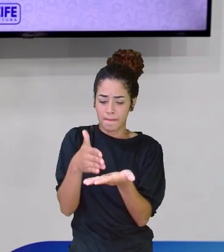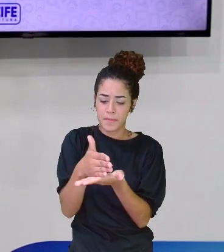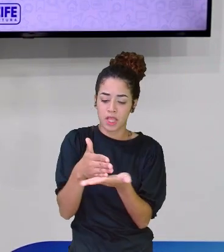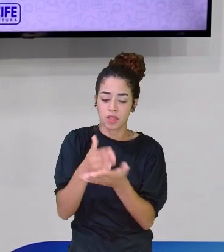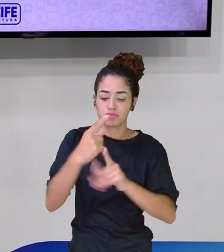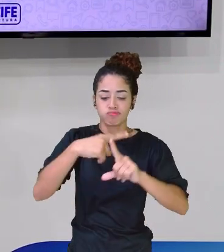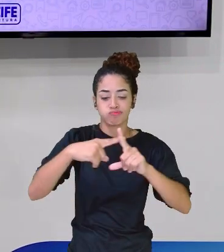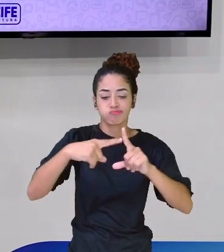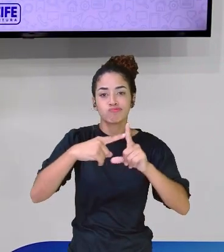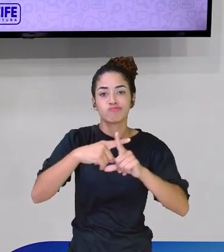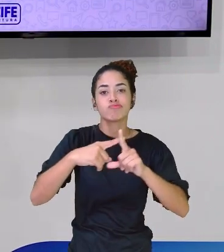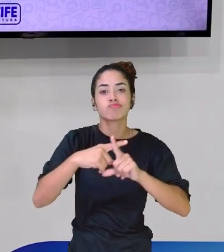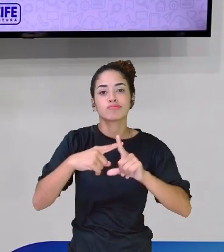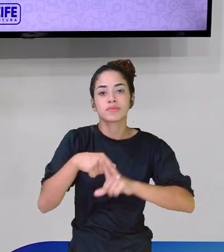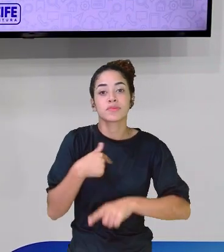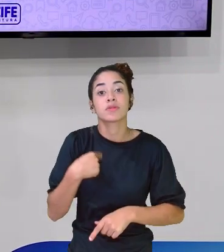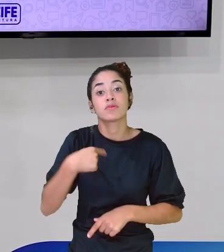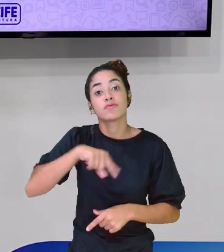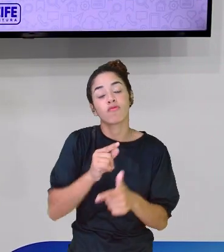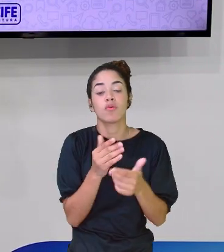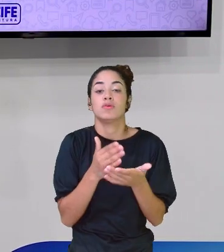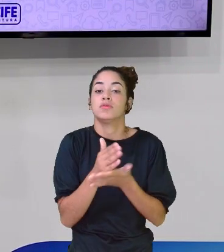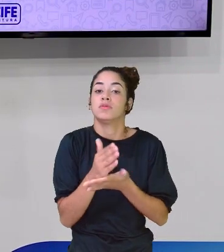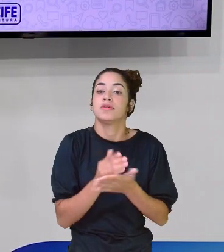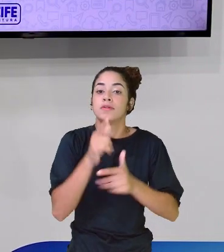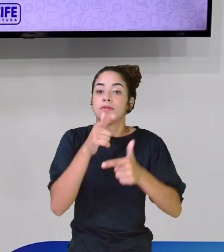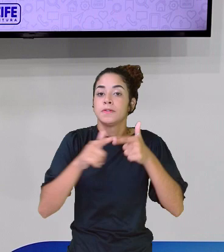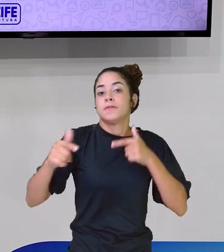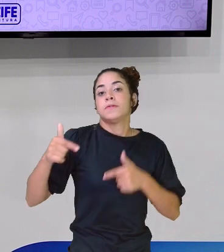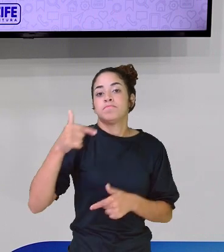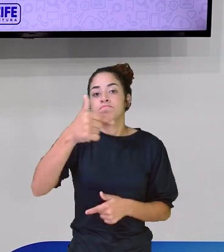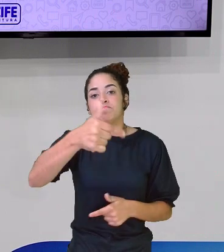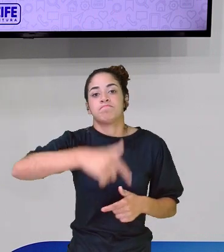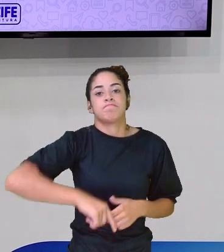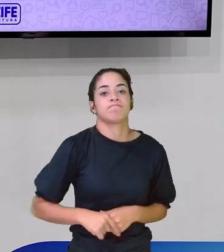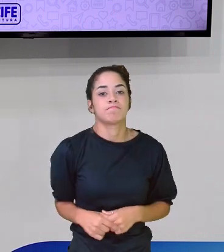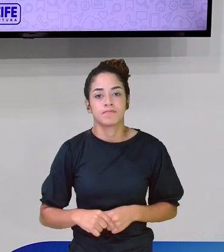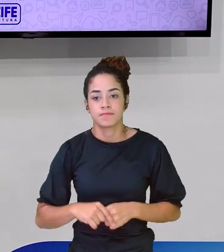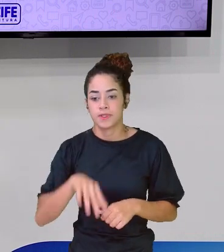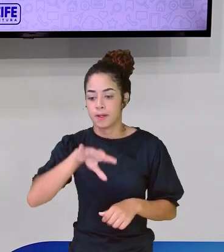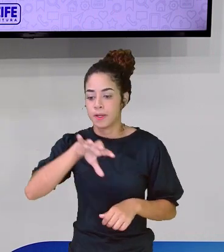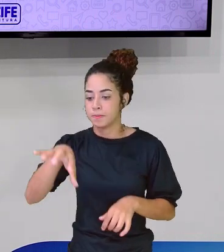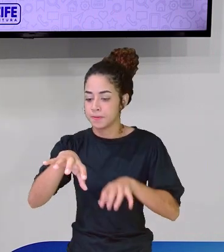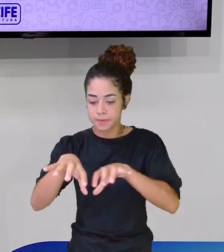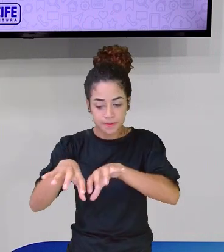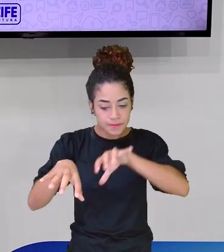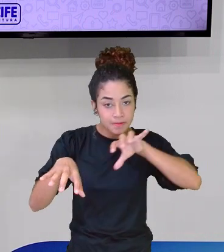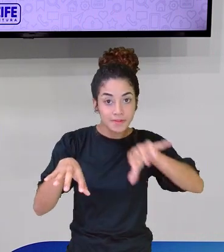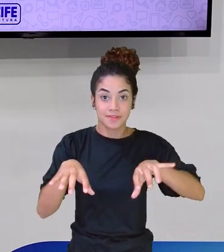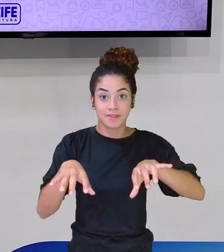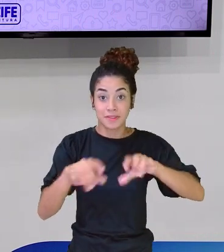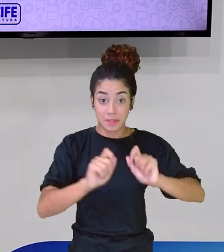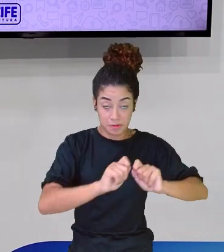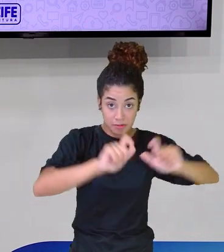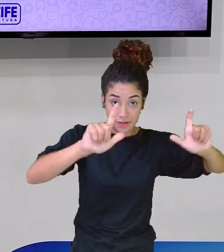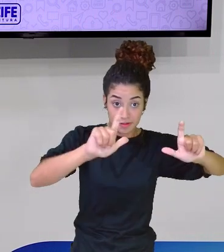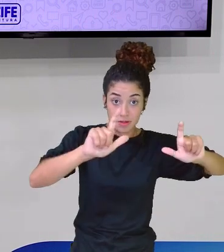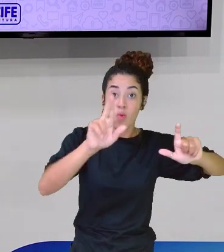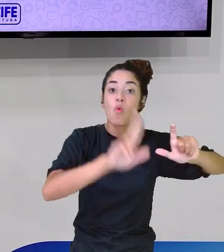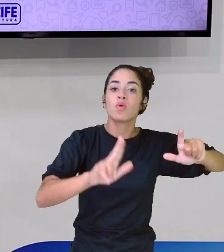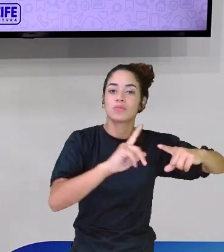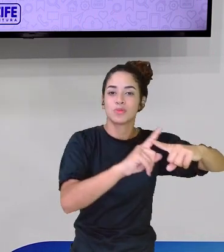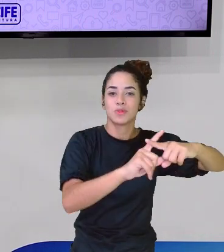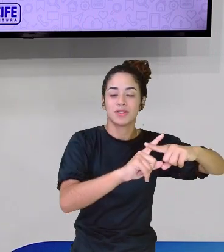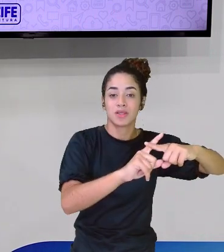metade, eu vou dividir em 2. Eu vou dividir por 2. Na ampliação eu multiplico,